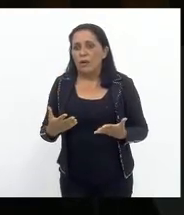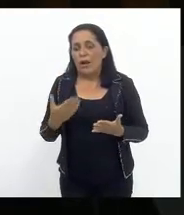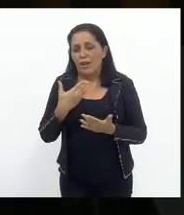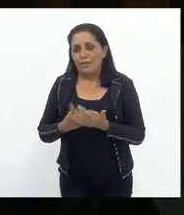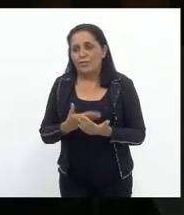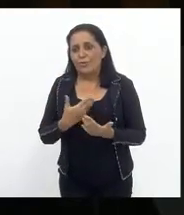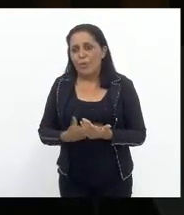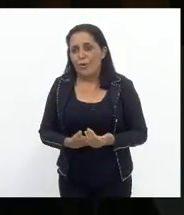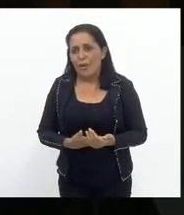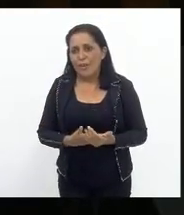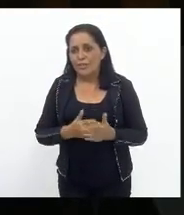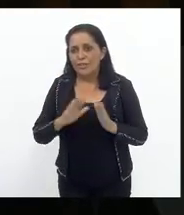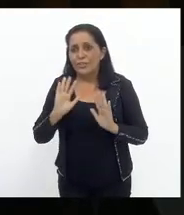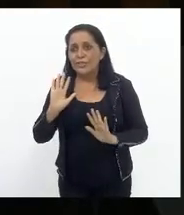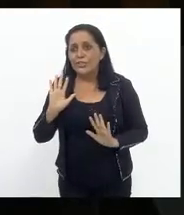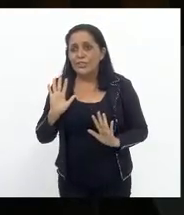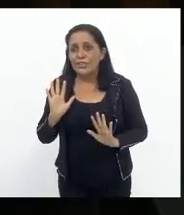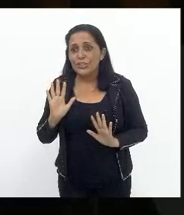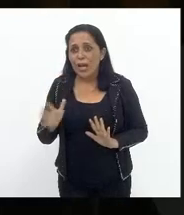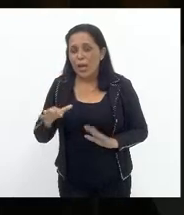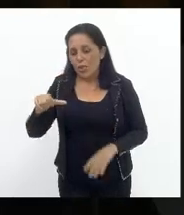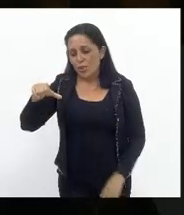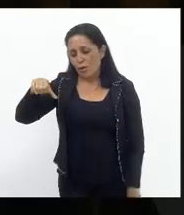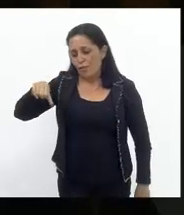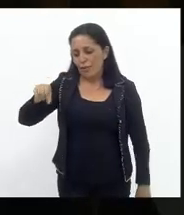escola ela já estaria